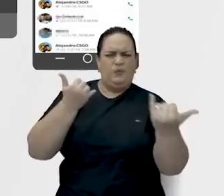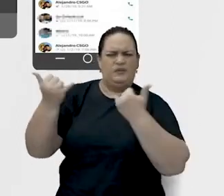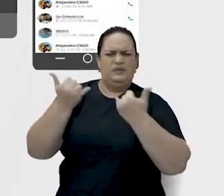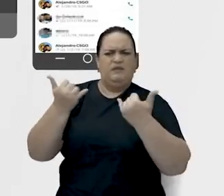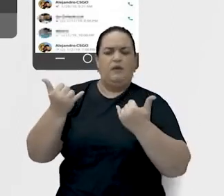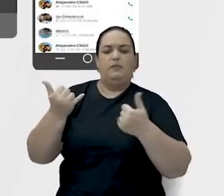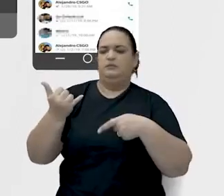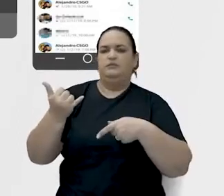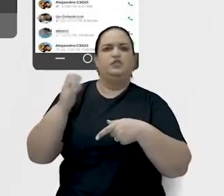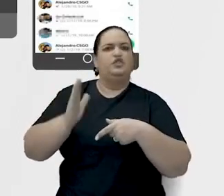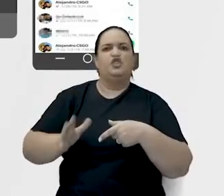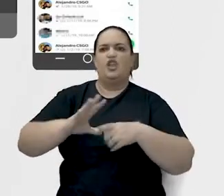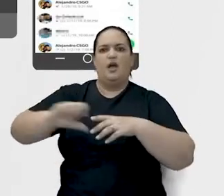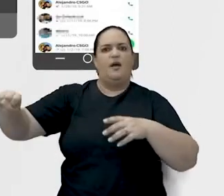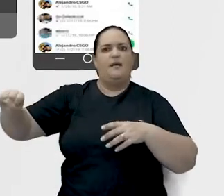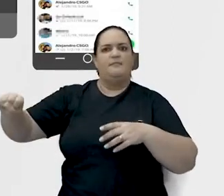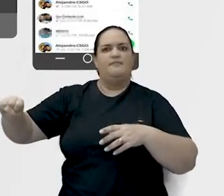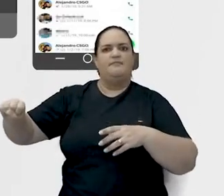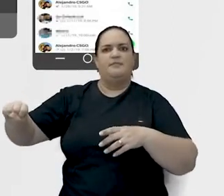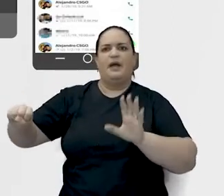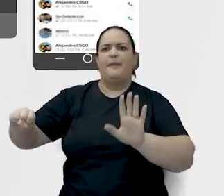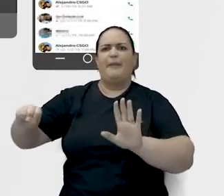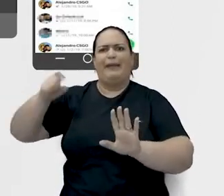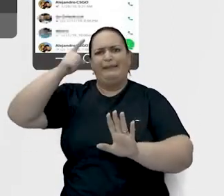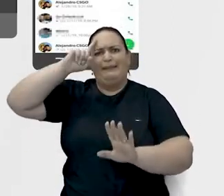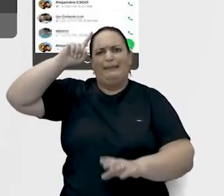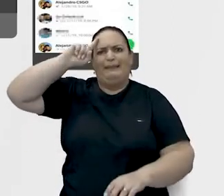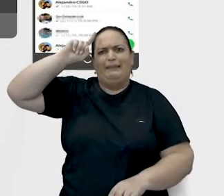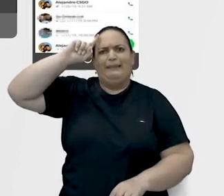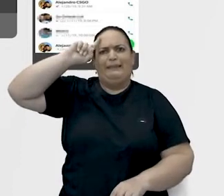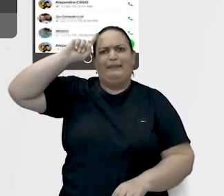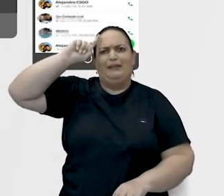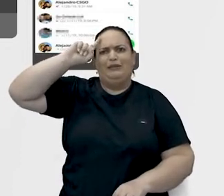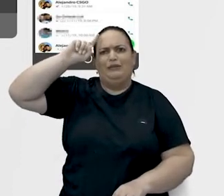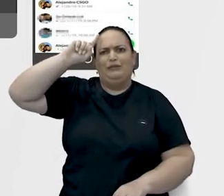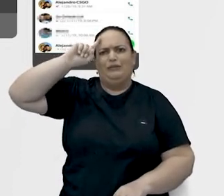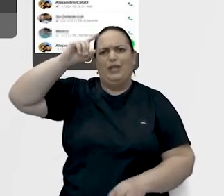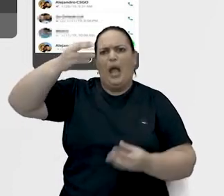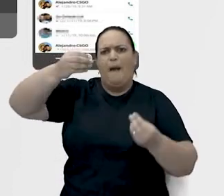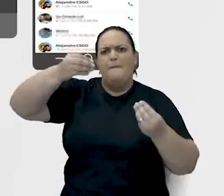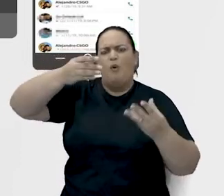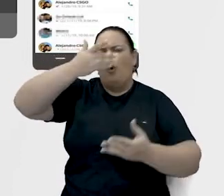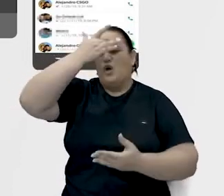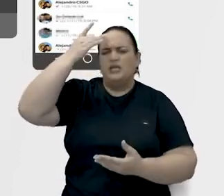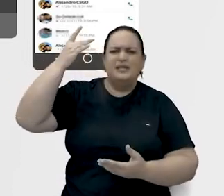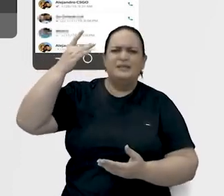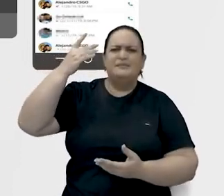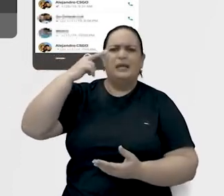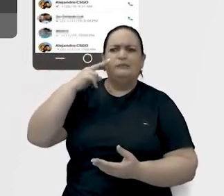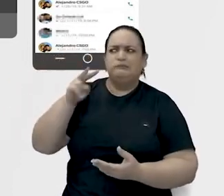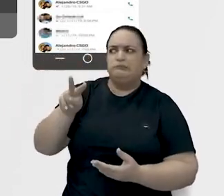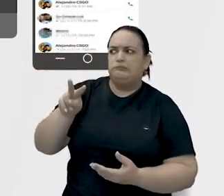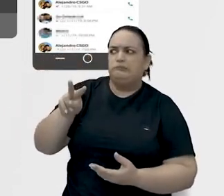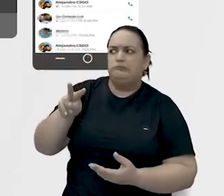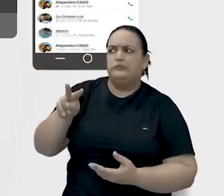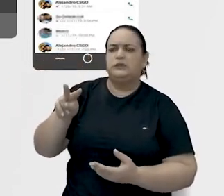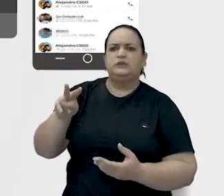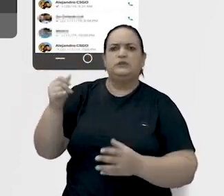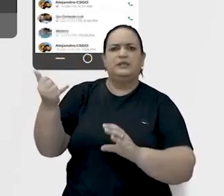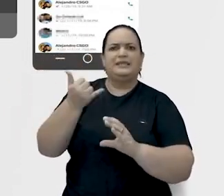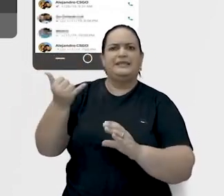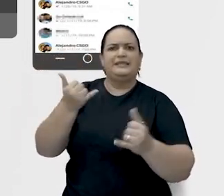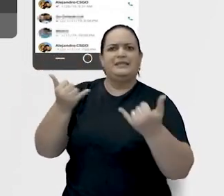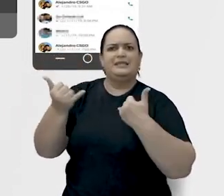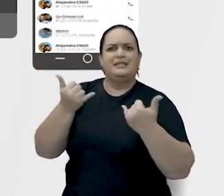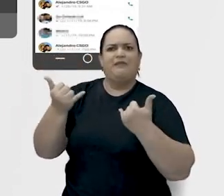falsa. Porém, diariamente, por ter mais de 2 bilhões de usuários, essas informações vêm